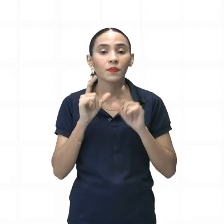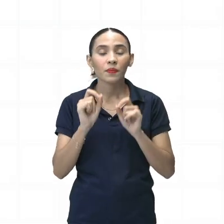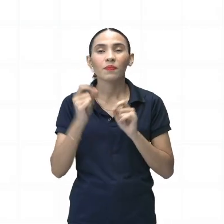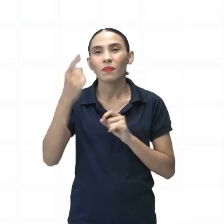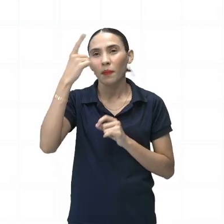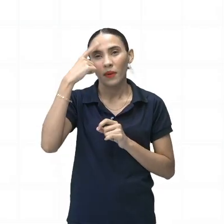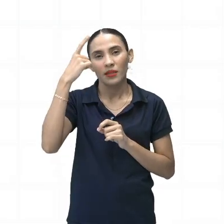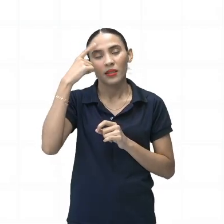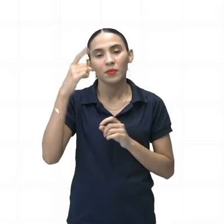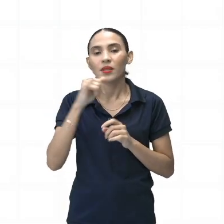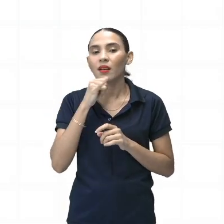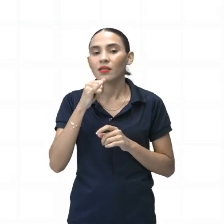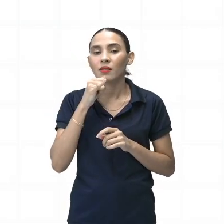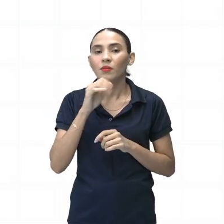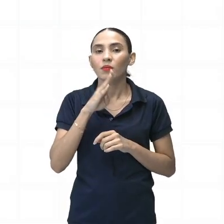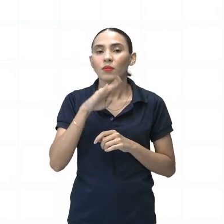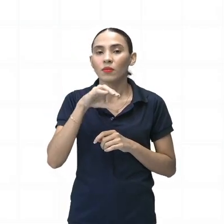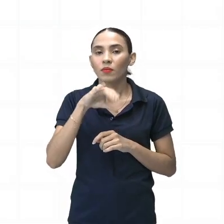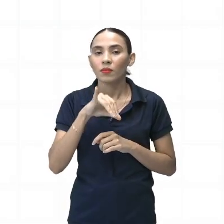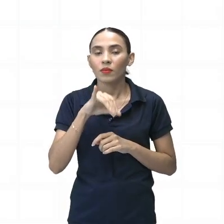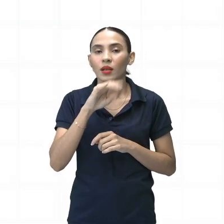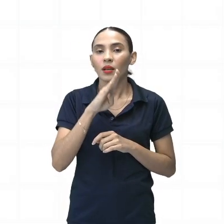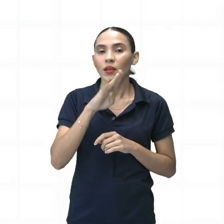o direito, né? Principalmente porque